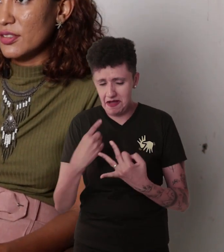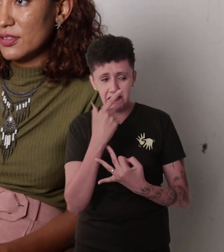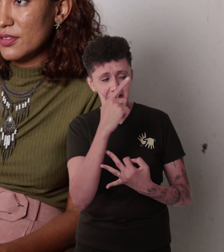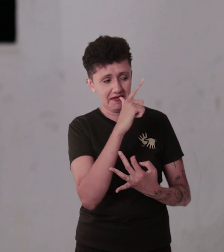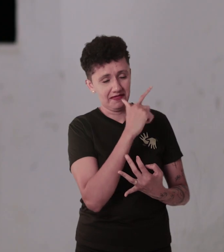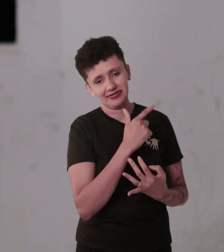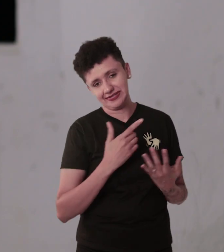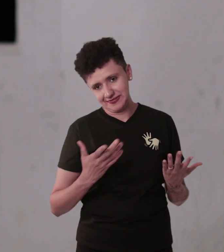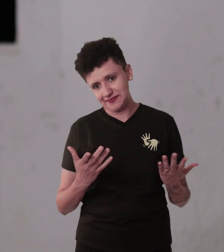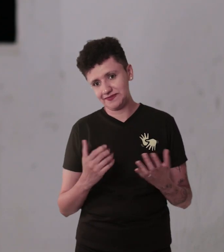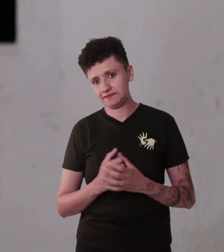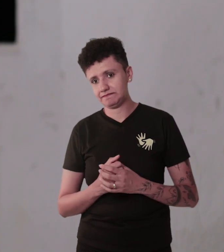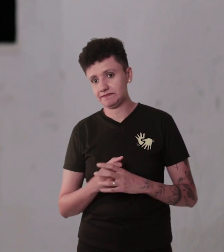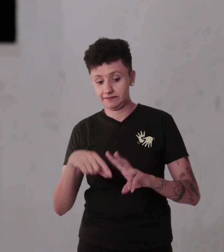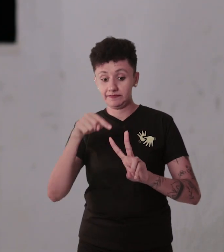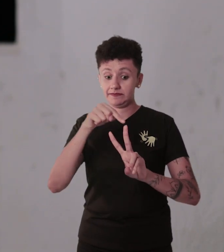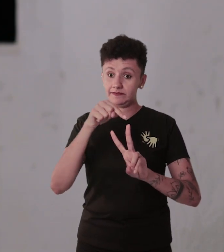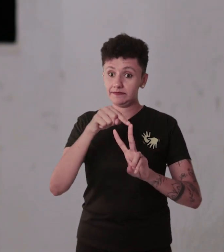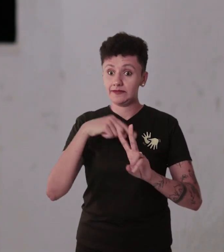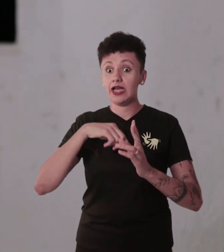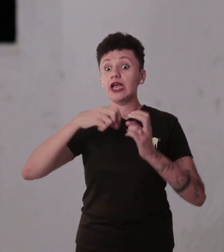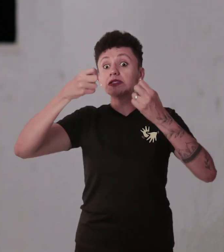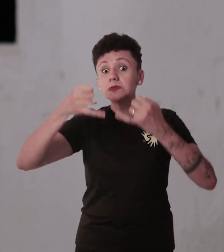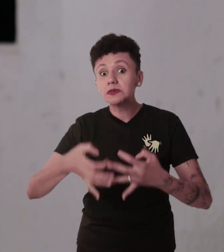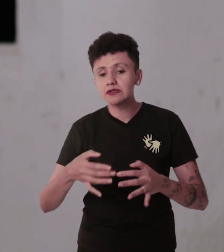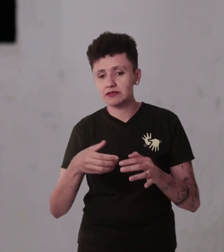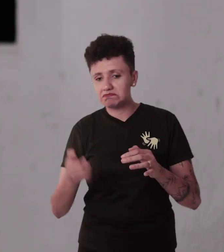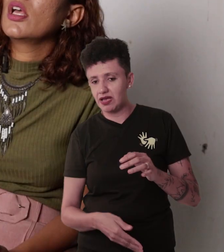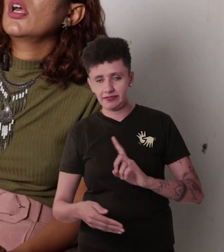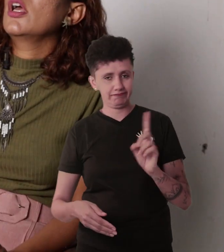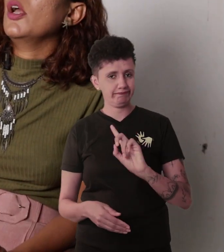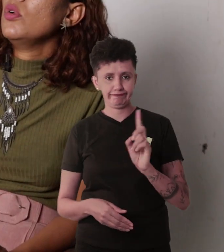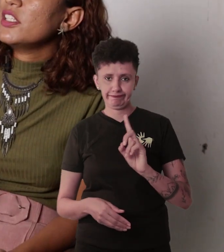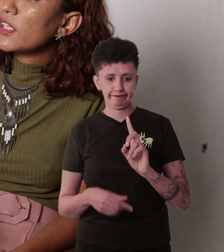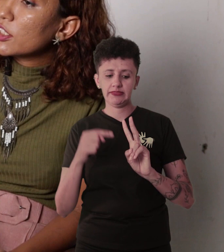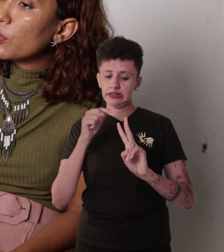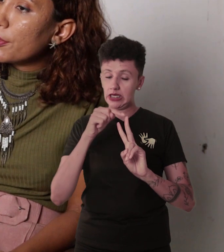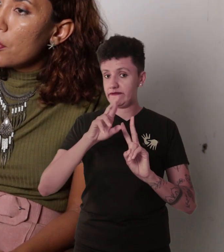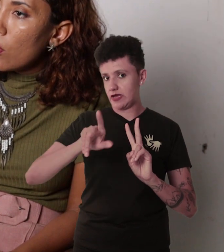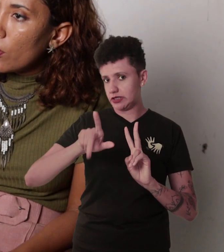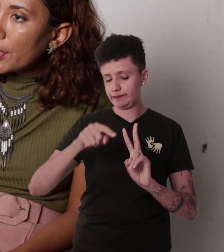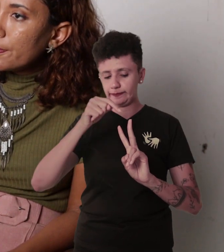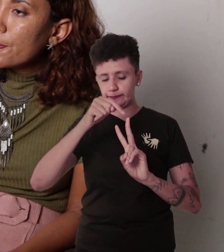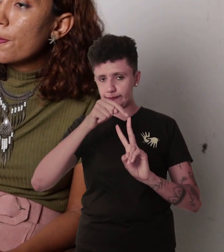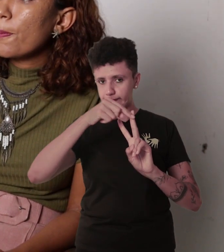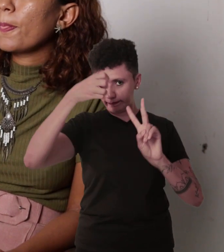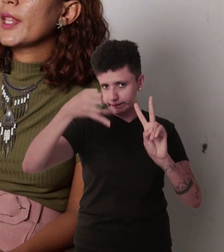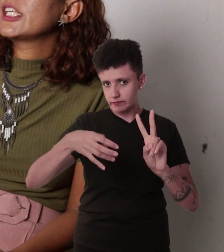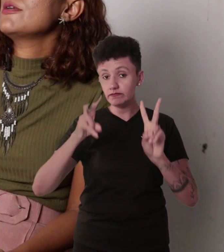outros casos. O gritador não. O gritador, a explicação não é tão simples. O gritador era um